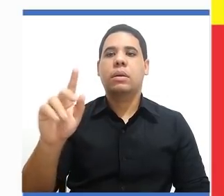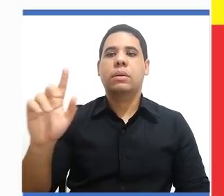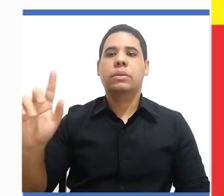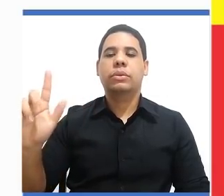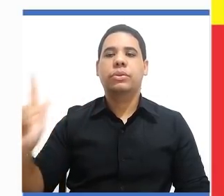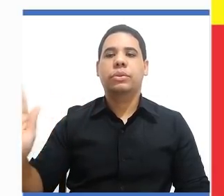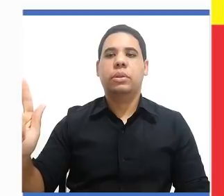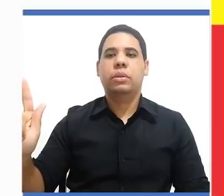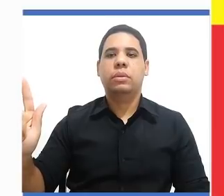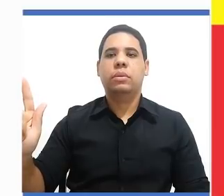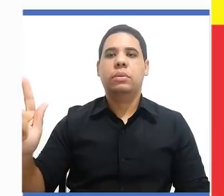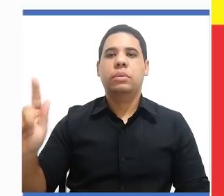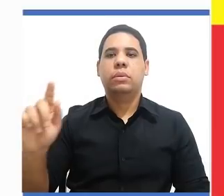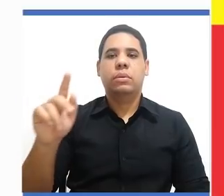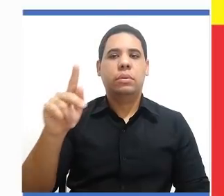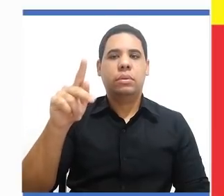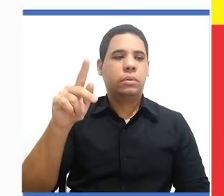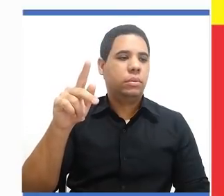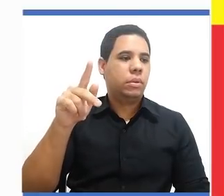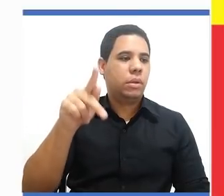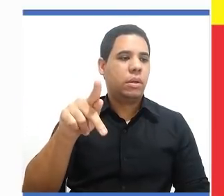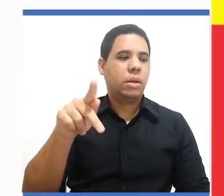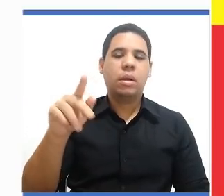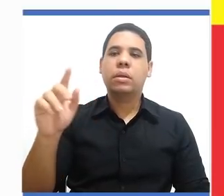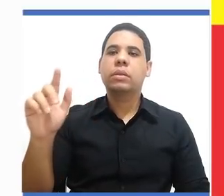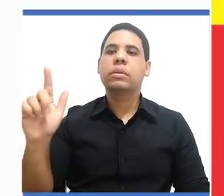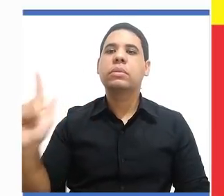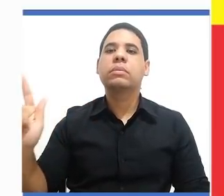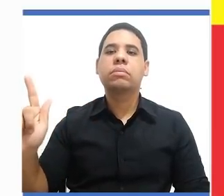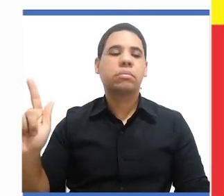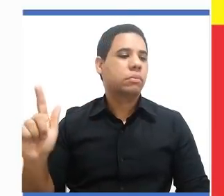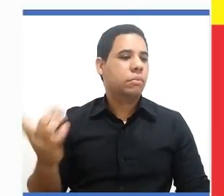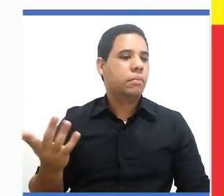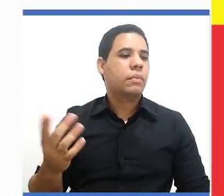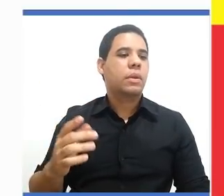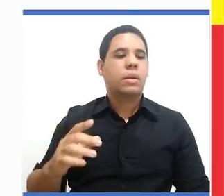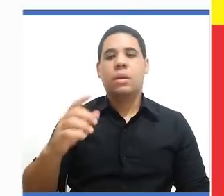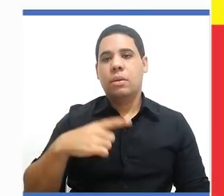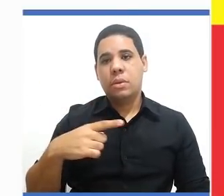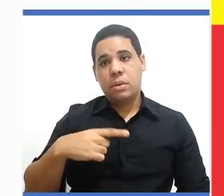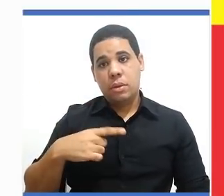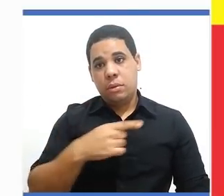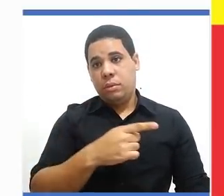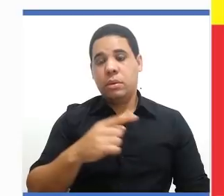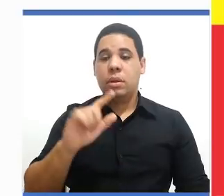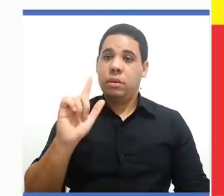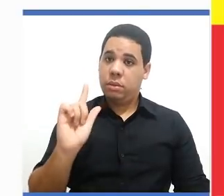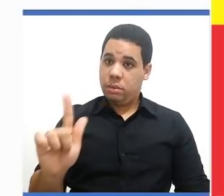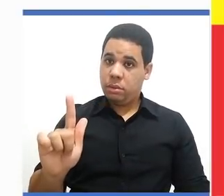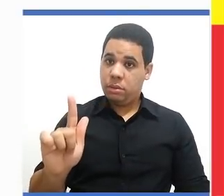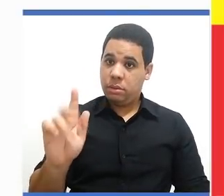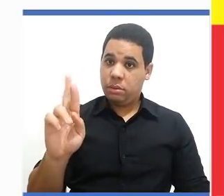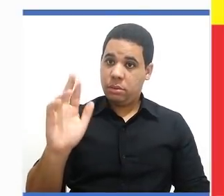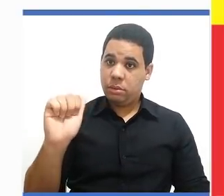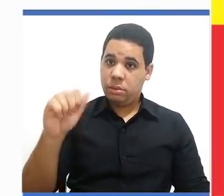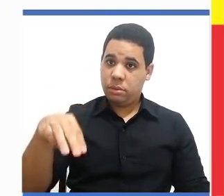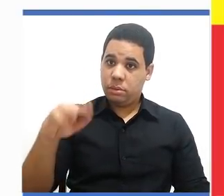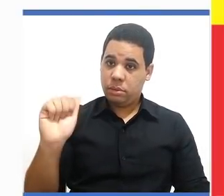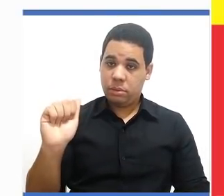Tem que saber o seguinte, da onde estou para onde vou. Se eu estou em grama, então estou ali. Veja aí, você